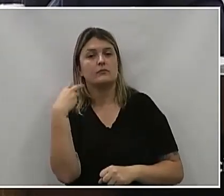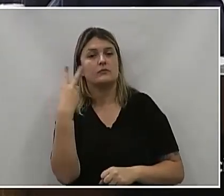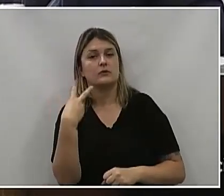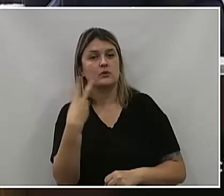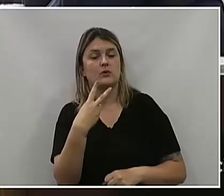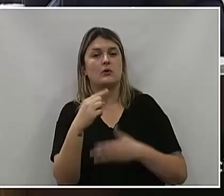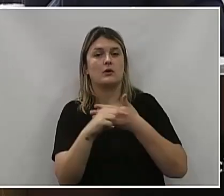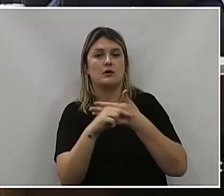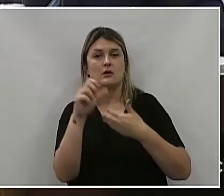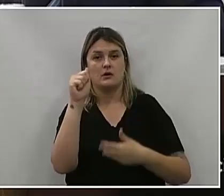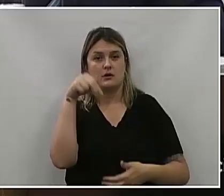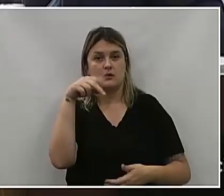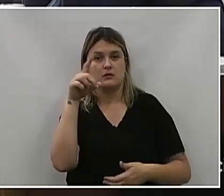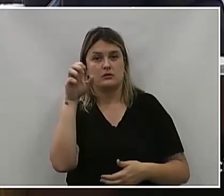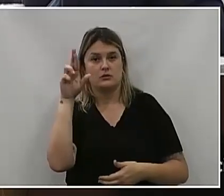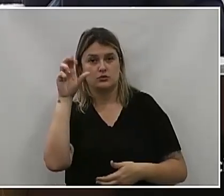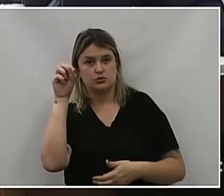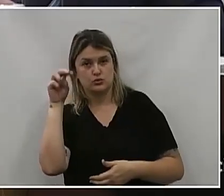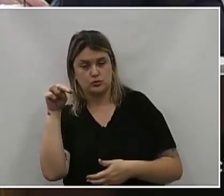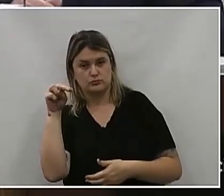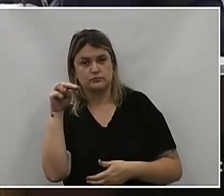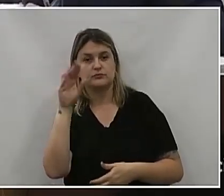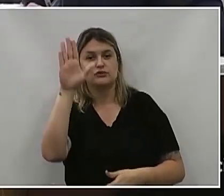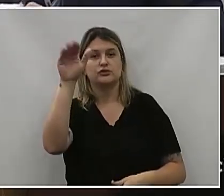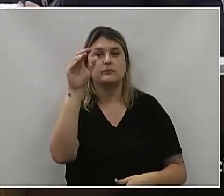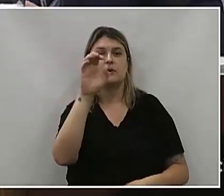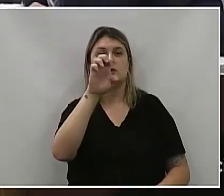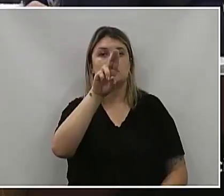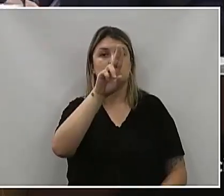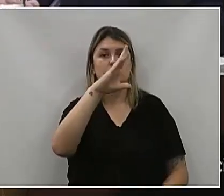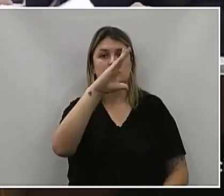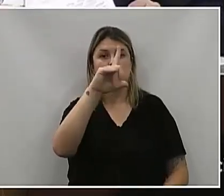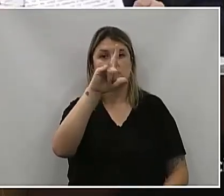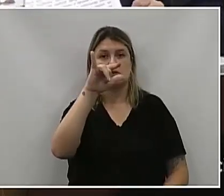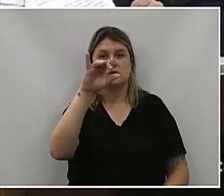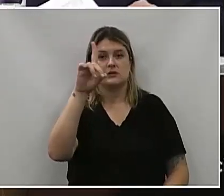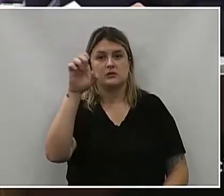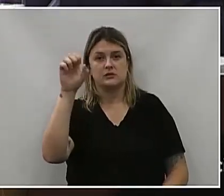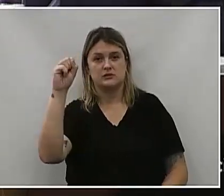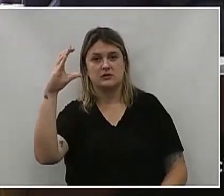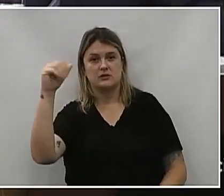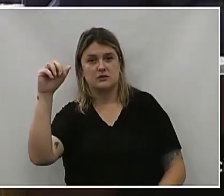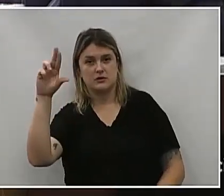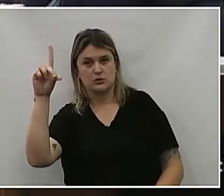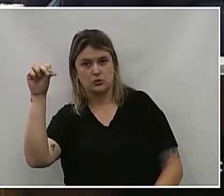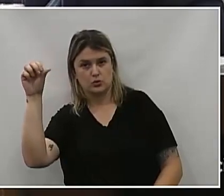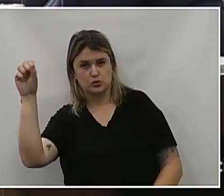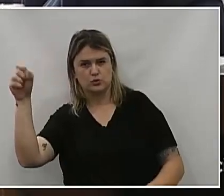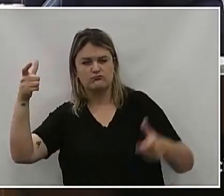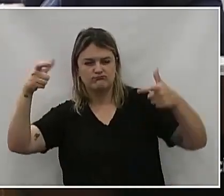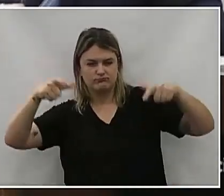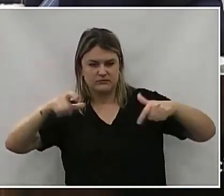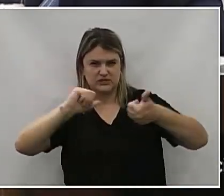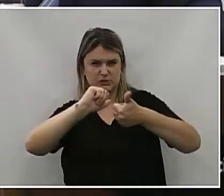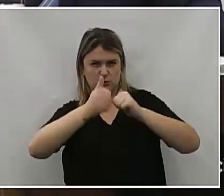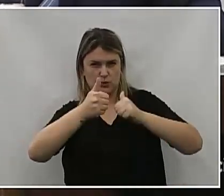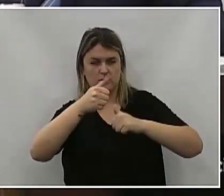vereador Anderson Cripa Luiz Cardoso. Denomina de Euclides Luiz Cardoso a mini arena do bairro Rocio.